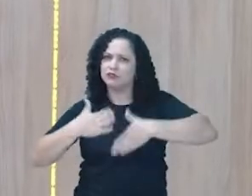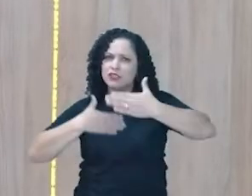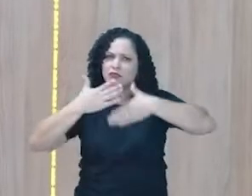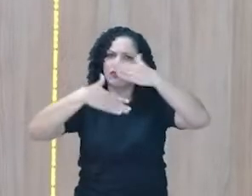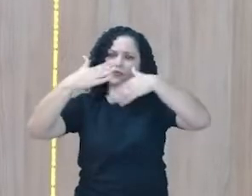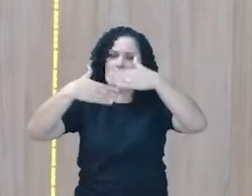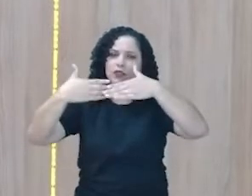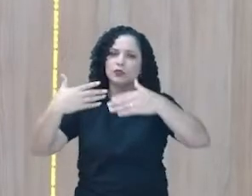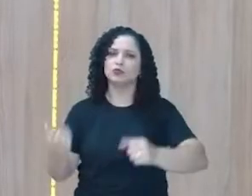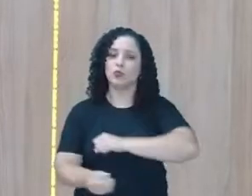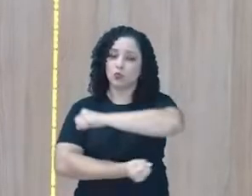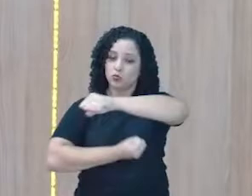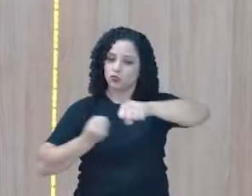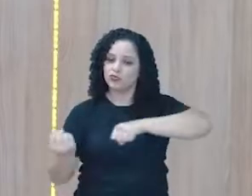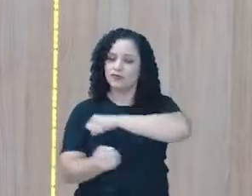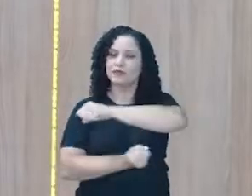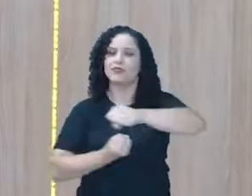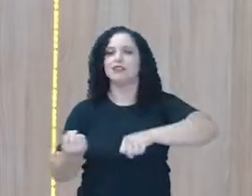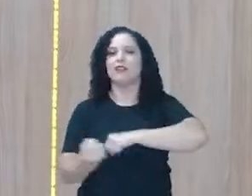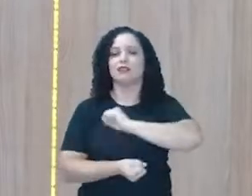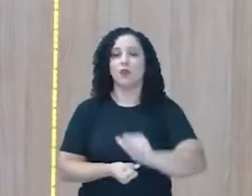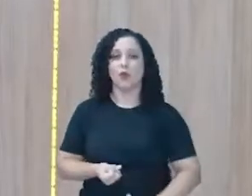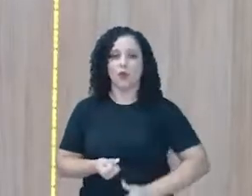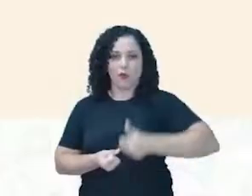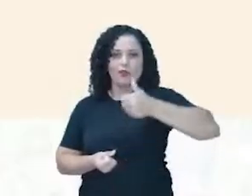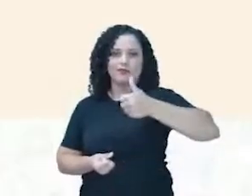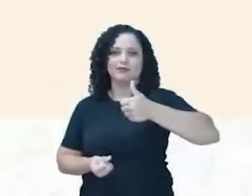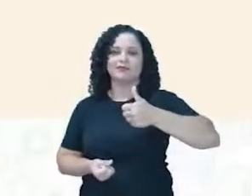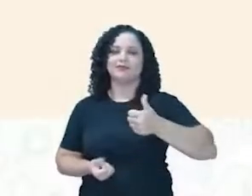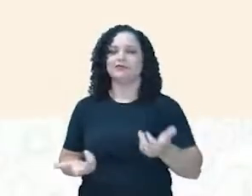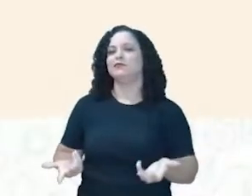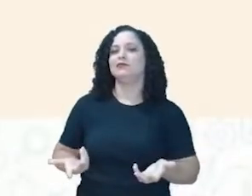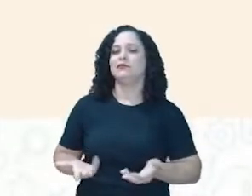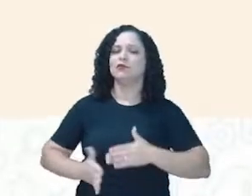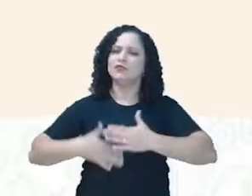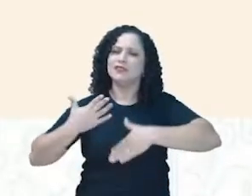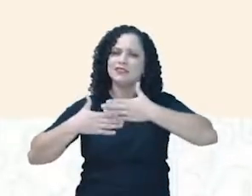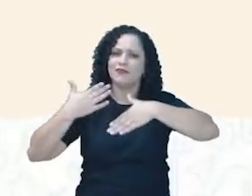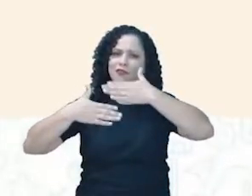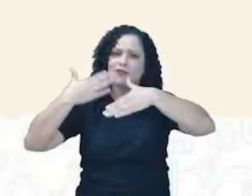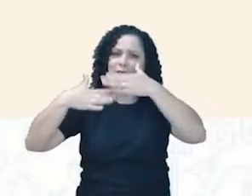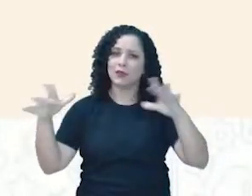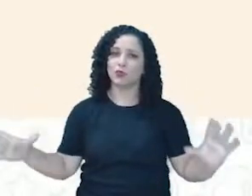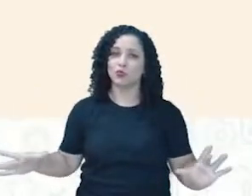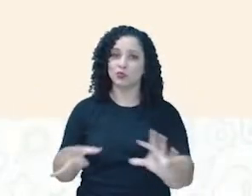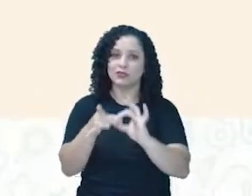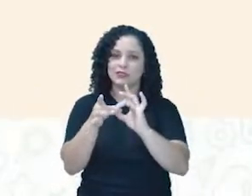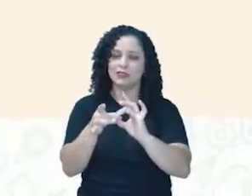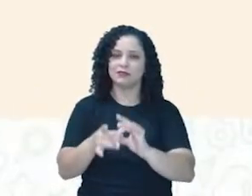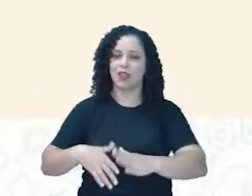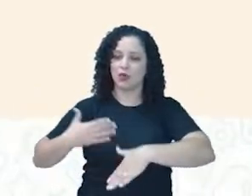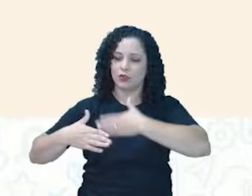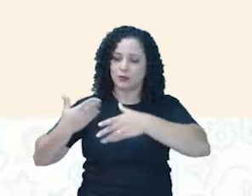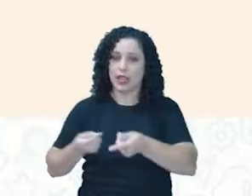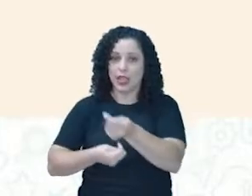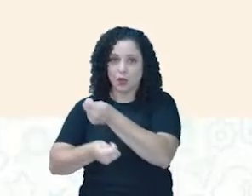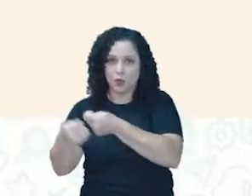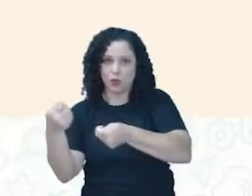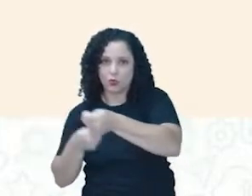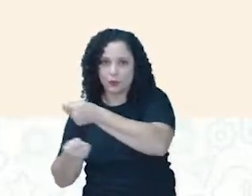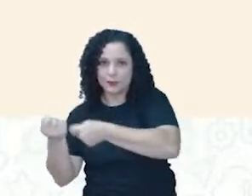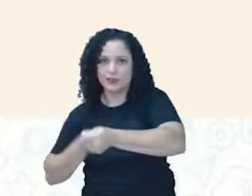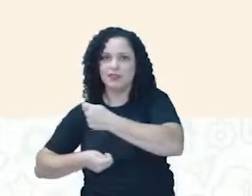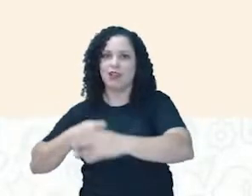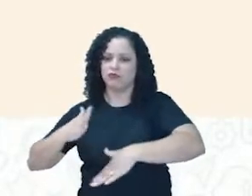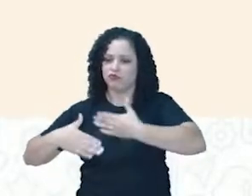desenvolvimento sustentável, que é esse desenvolvimento, né, que a gente pode unir o crescimento econômico,